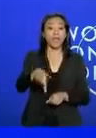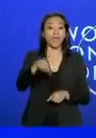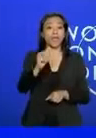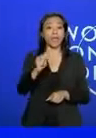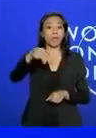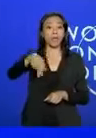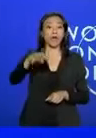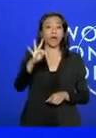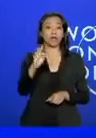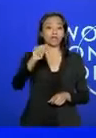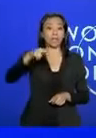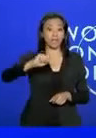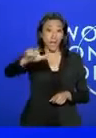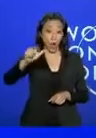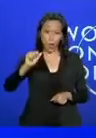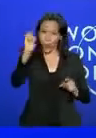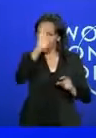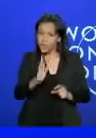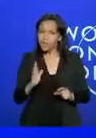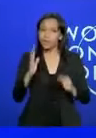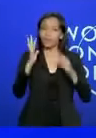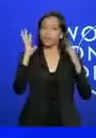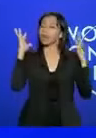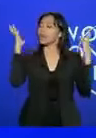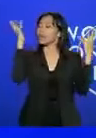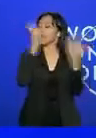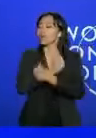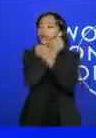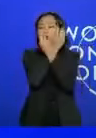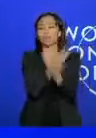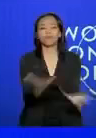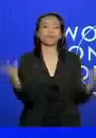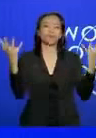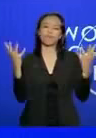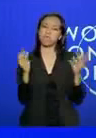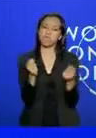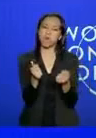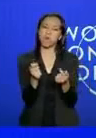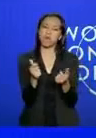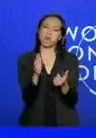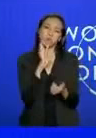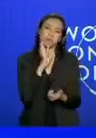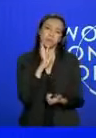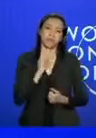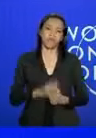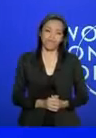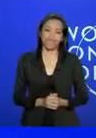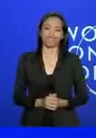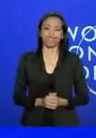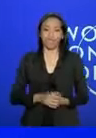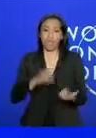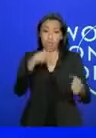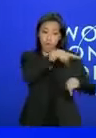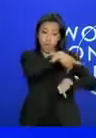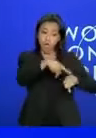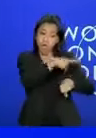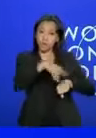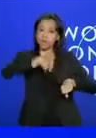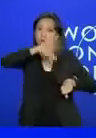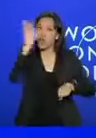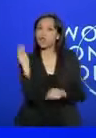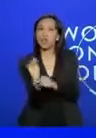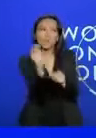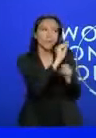Brasil é um paraíso, mas ainda muito pouco conhecido. Somos o país que mais preserva o